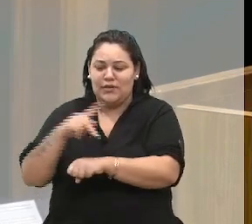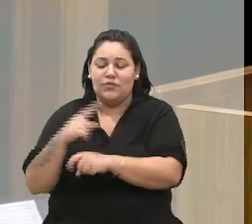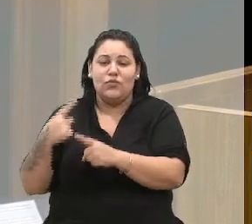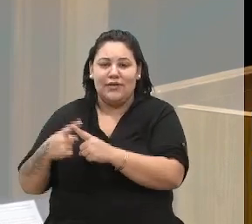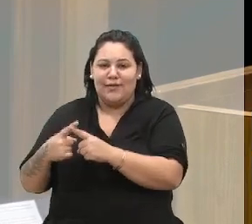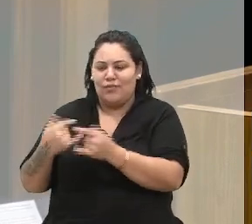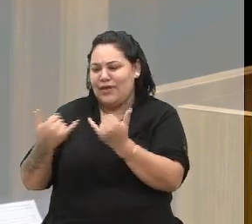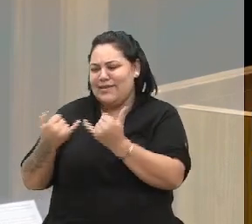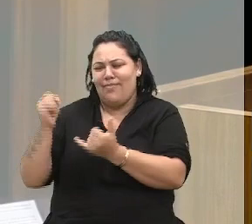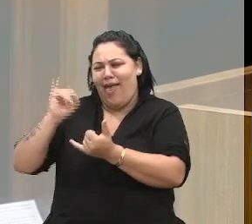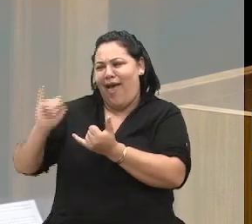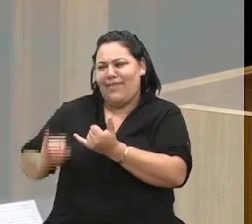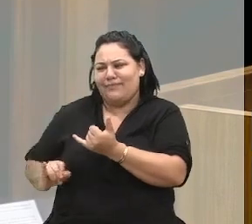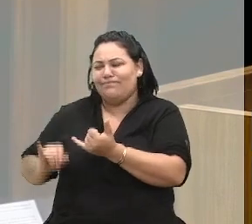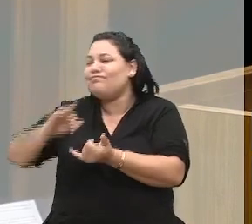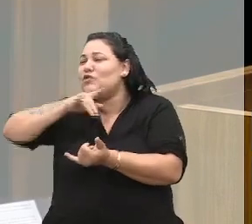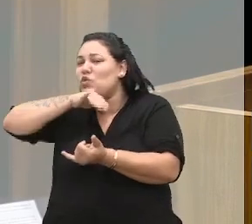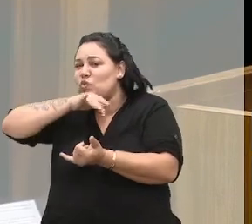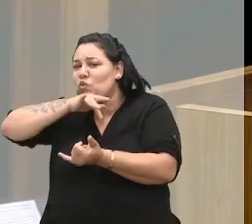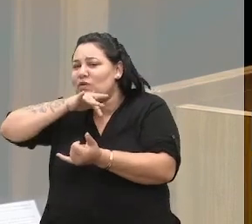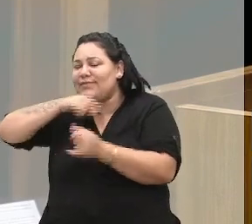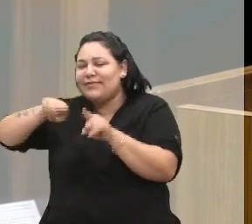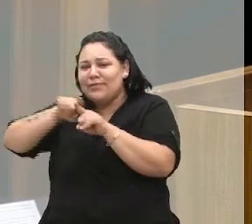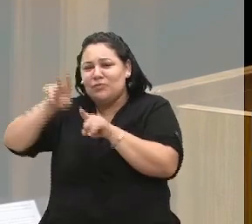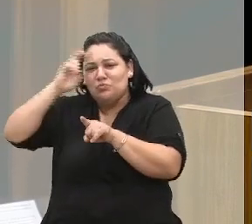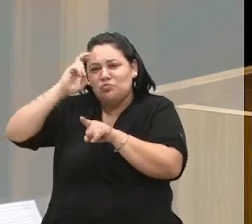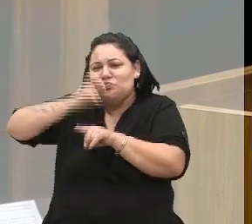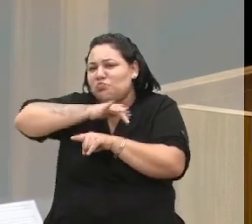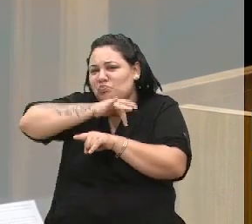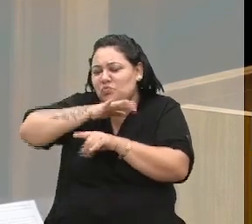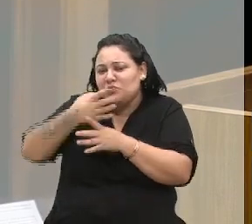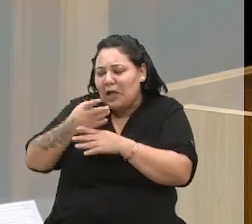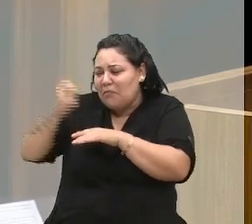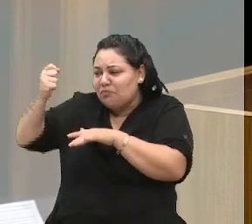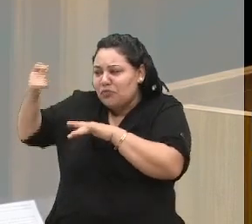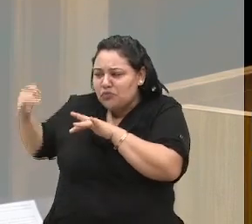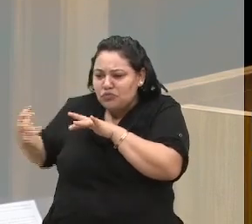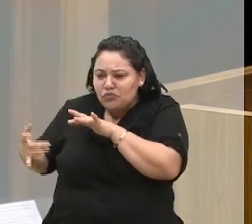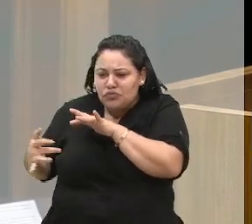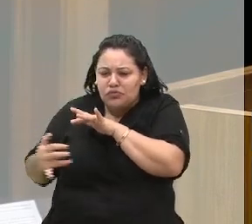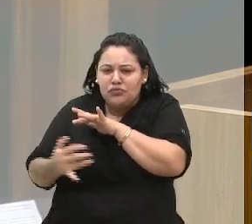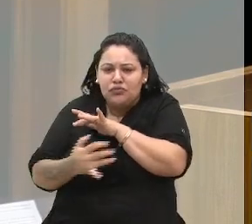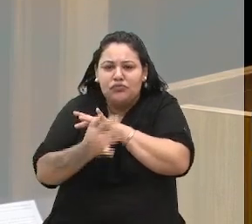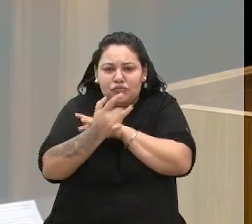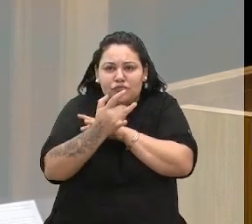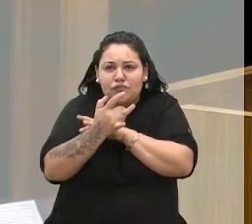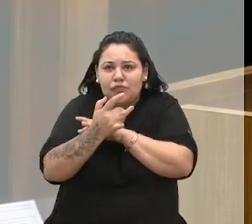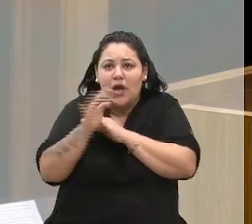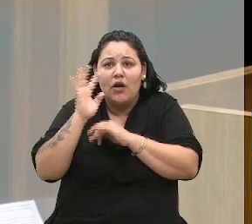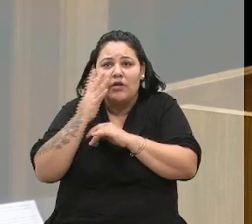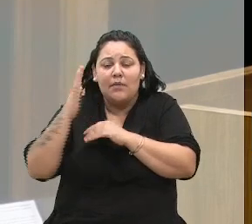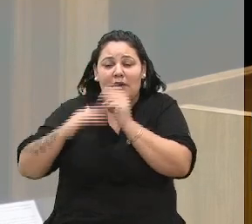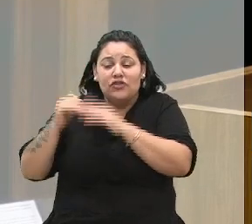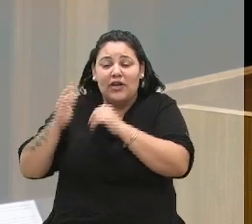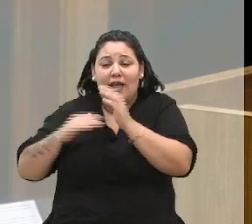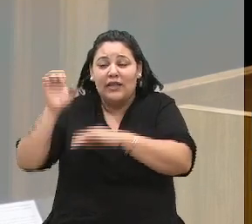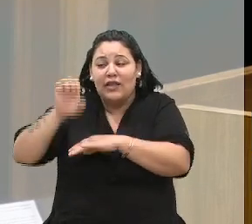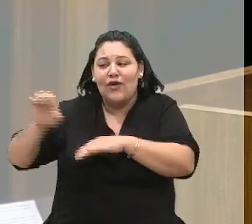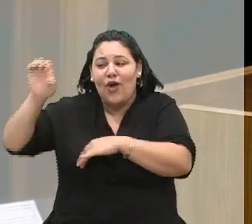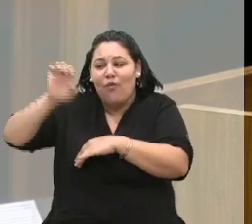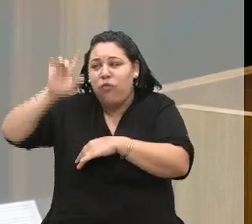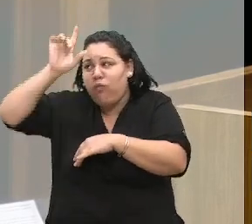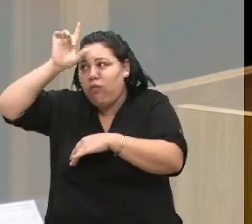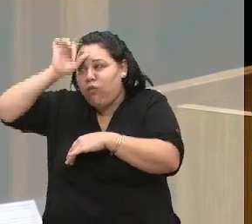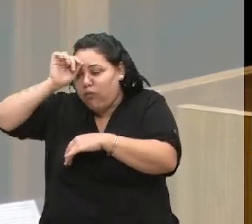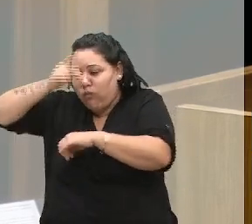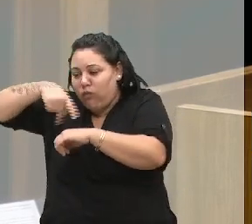econômicos e socioculturais. A imigração, muito praticada na Europa, aliviava os países de